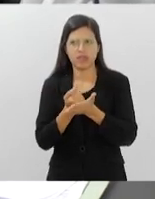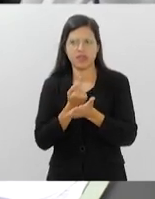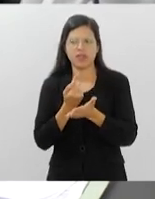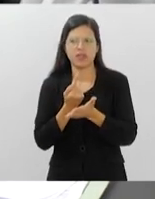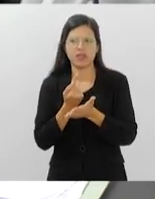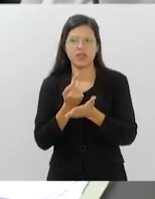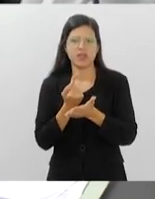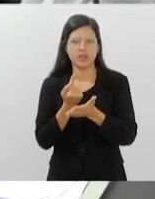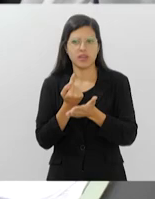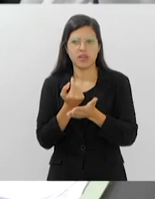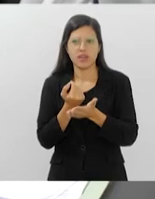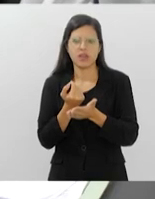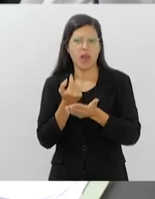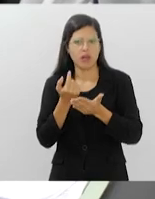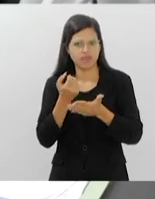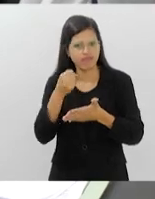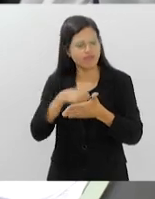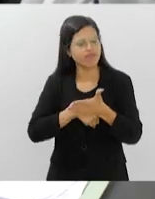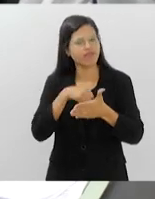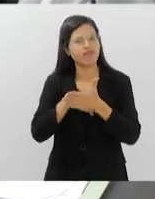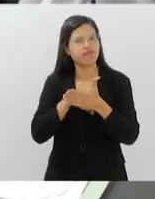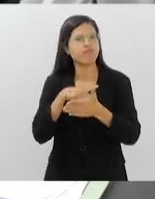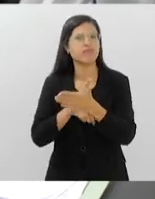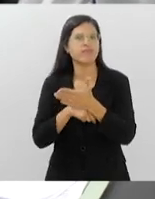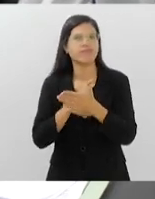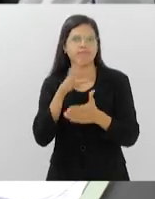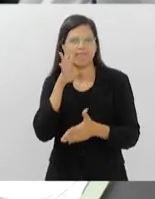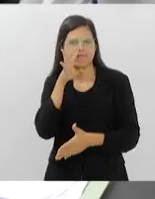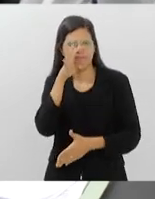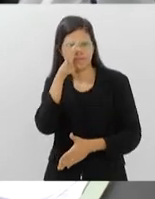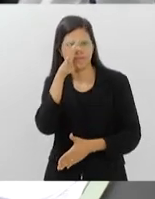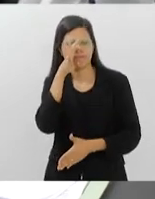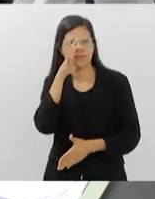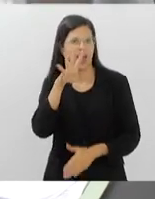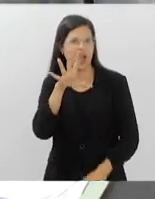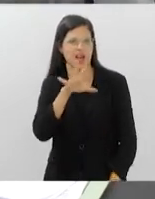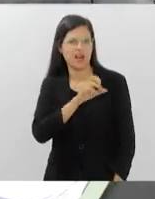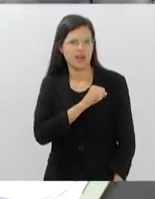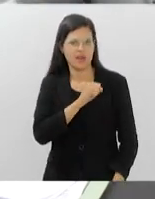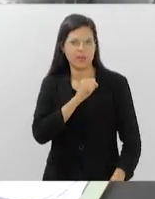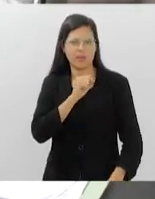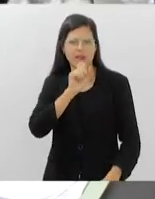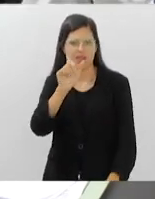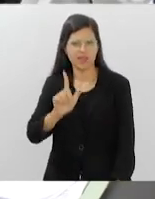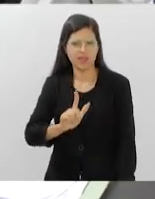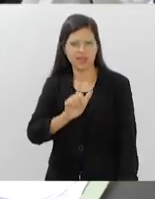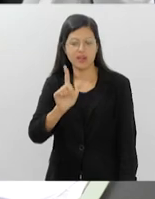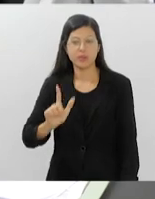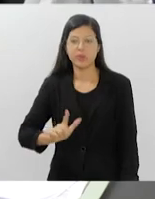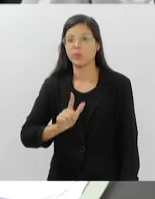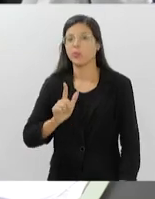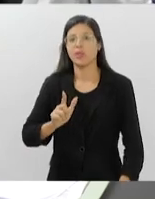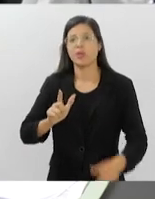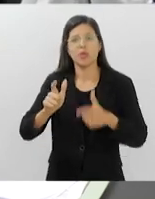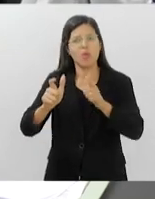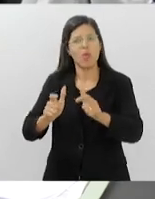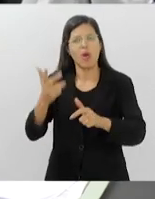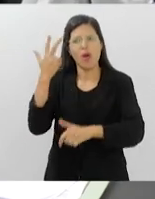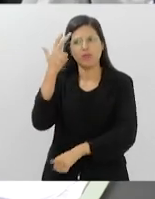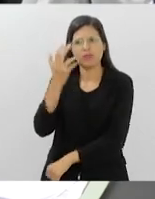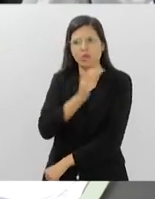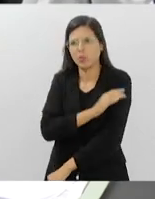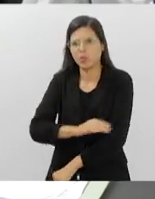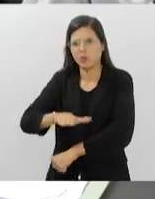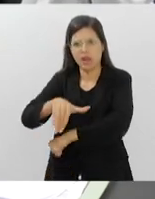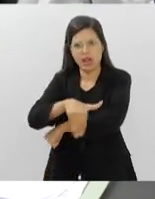um bom militante, resistente, adora literatura, e é um espaço de cultura ali que se ficou toda naquela